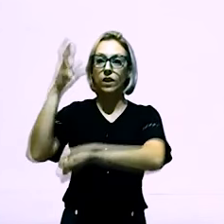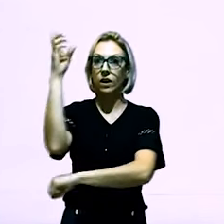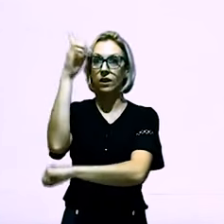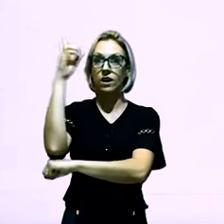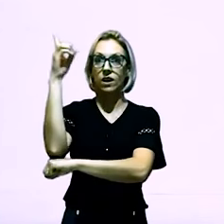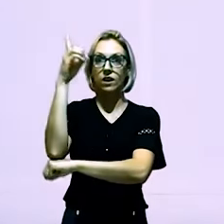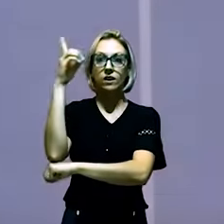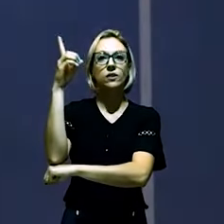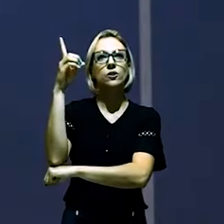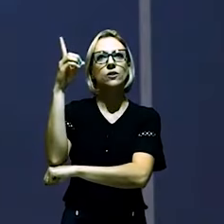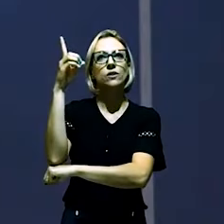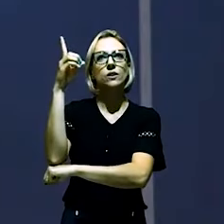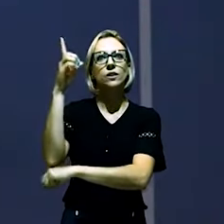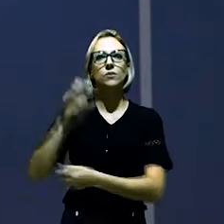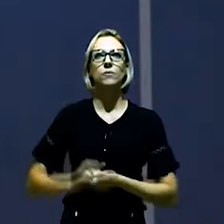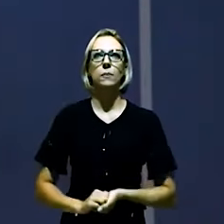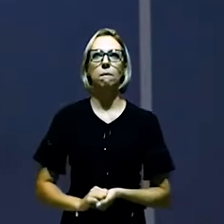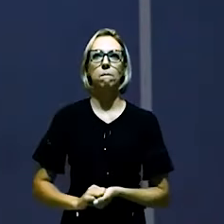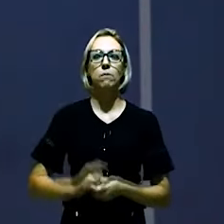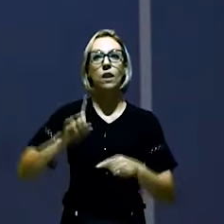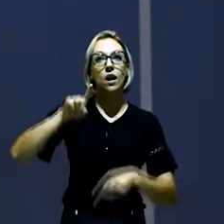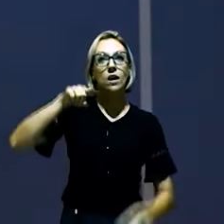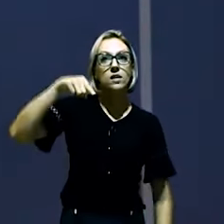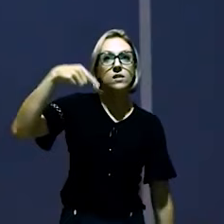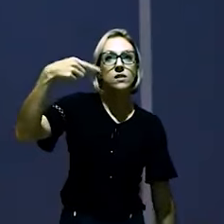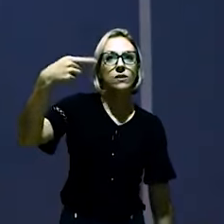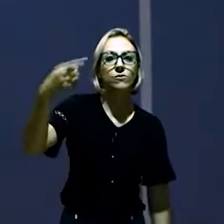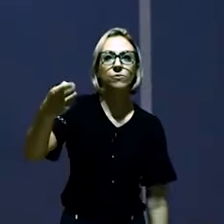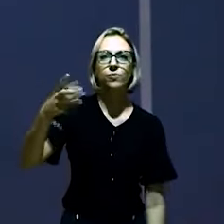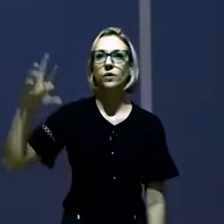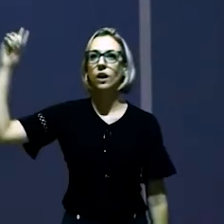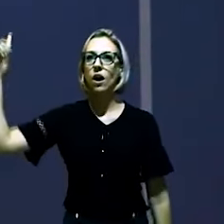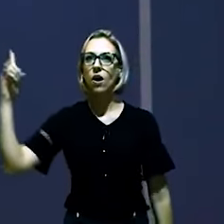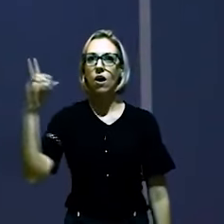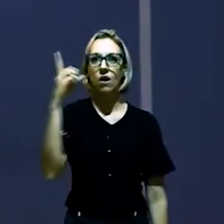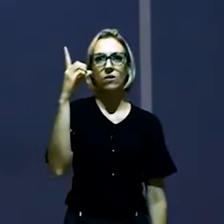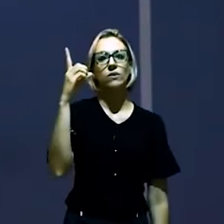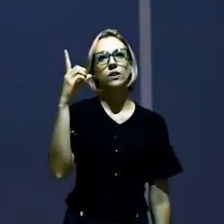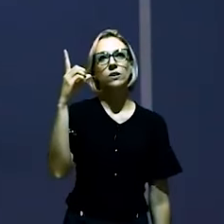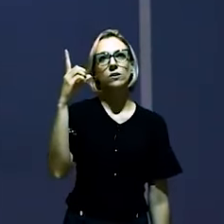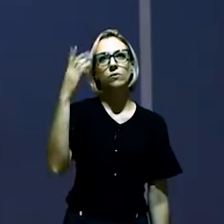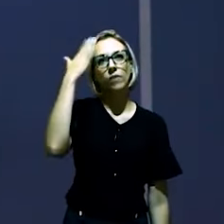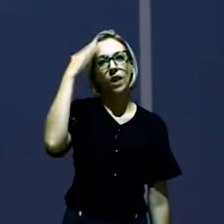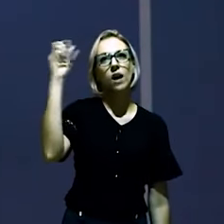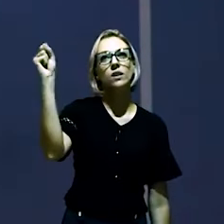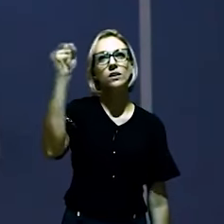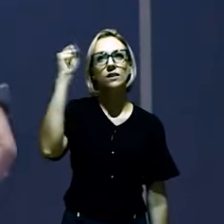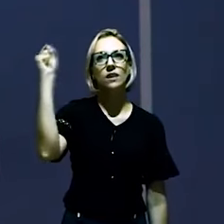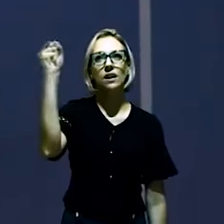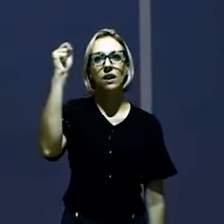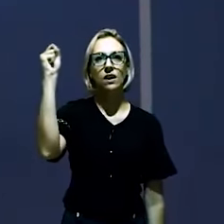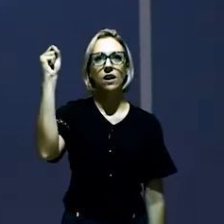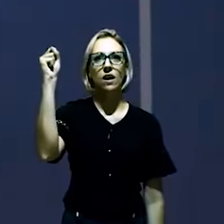Salomão, o reino ainda é mais expandido. Ele pega toda a parte preta, toda a parte verde e também